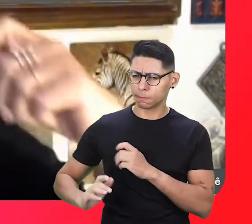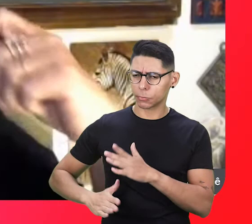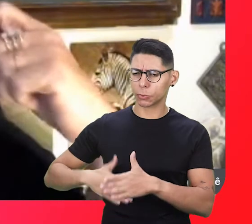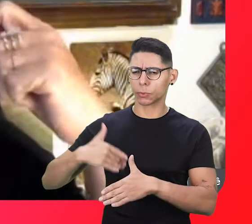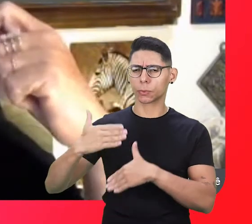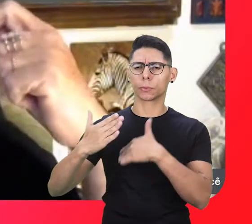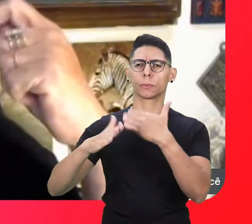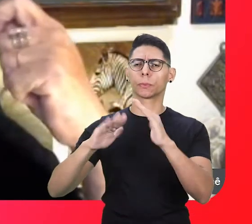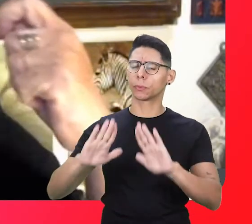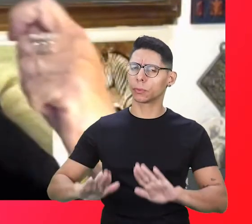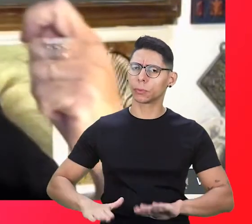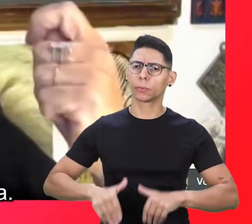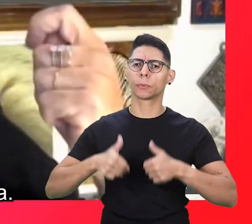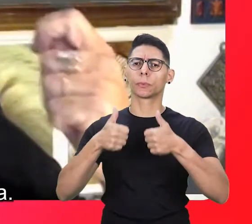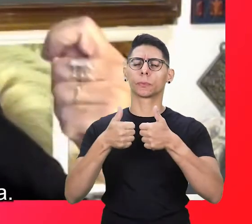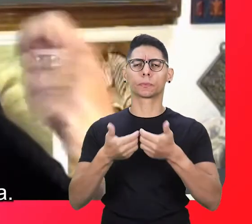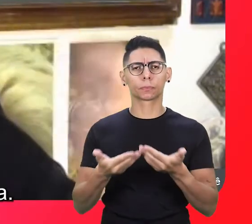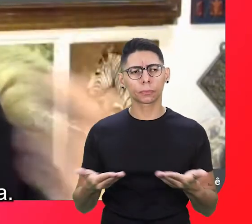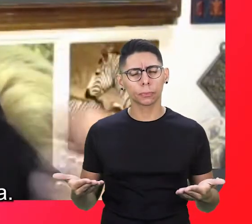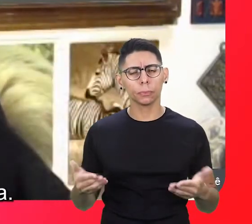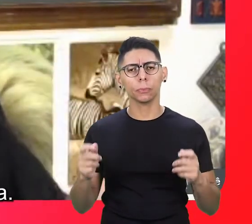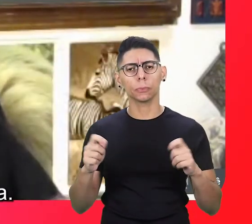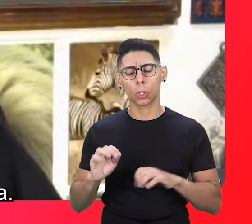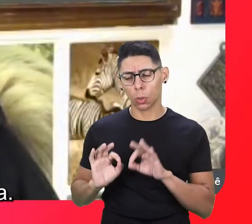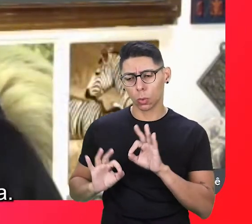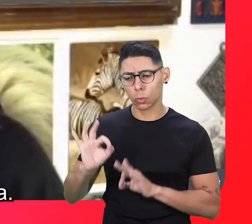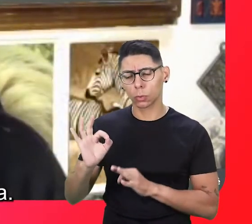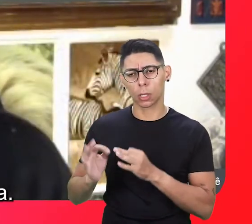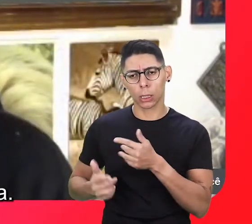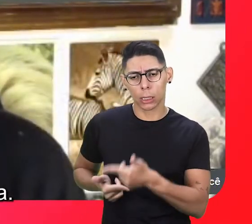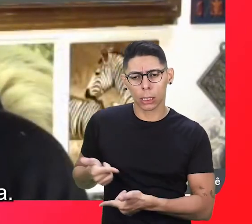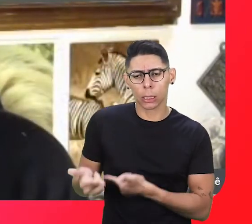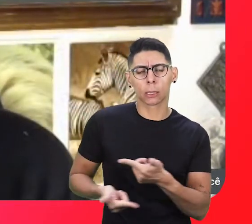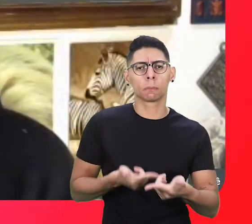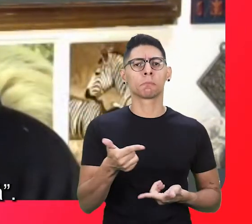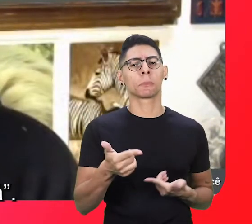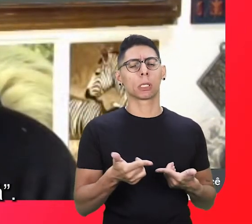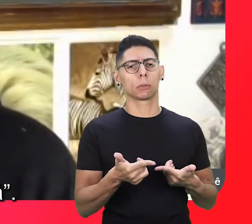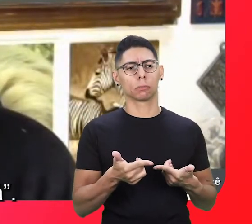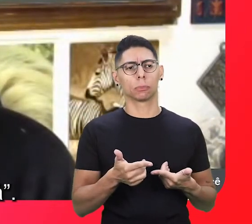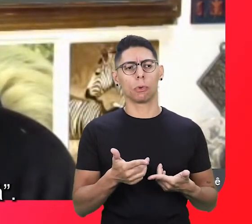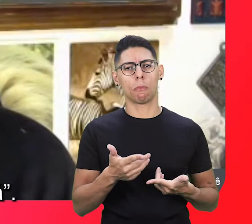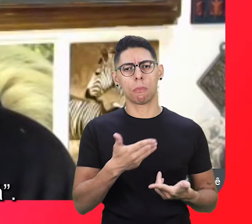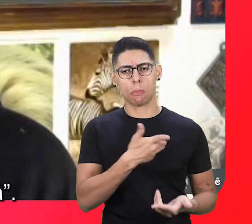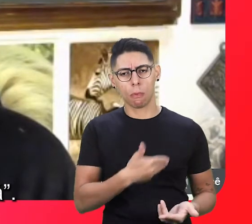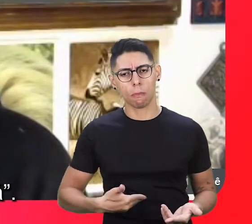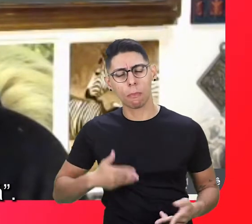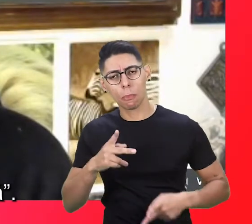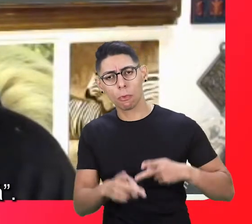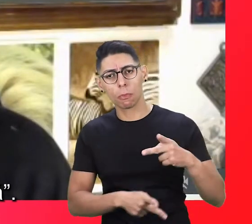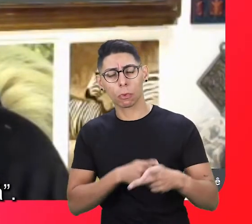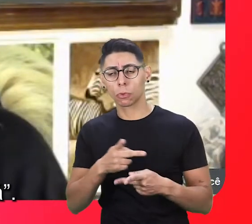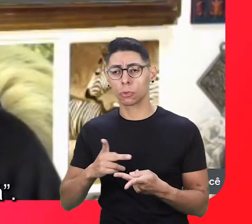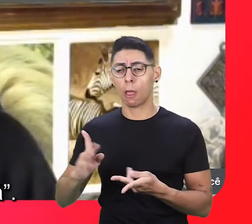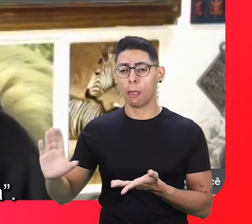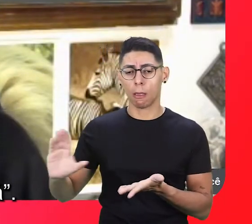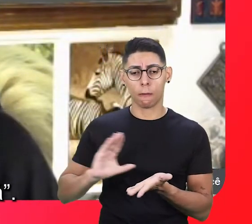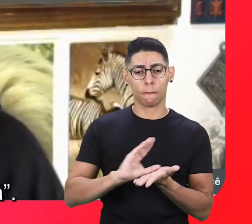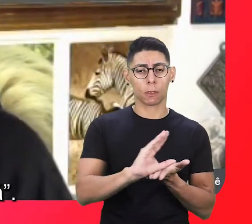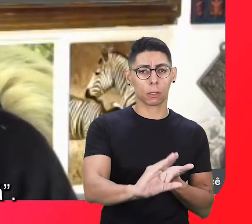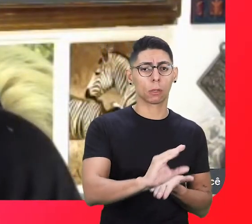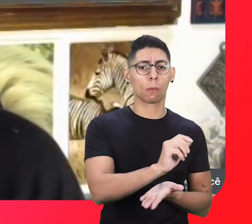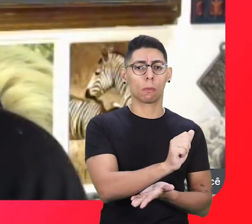aprimorar, para prestar serviço de utilidade pública. O que nós estamos investindo é o nosso aplicativo